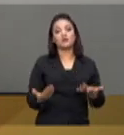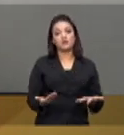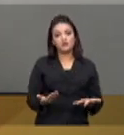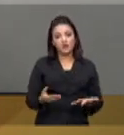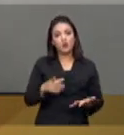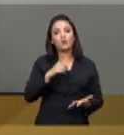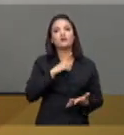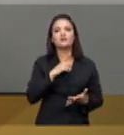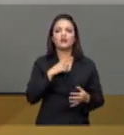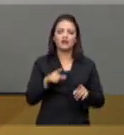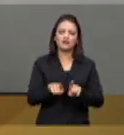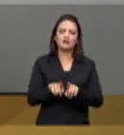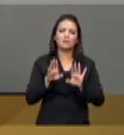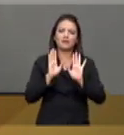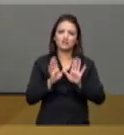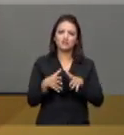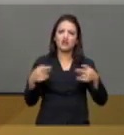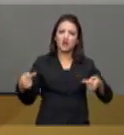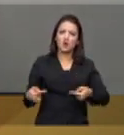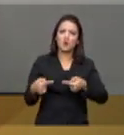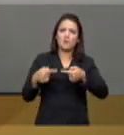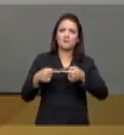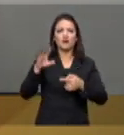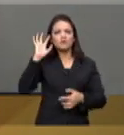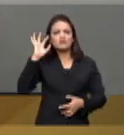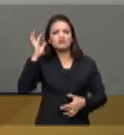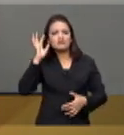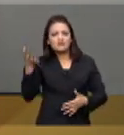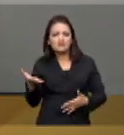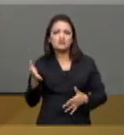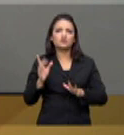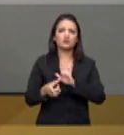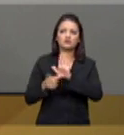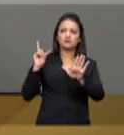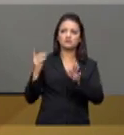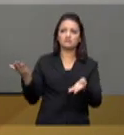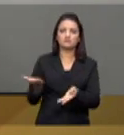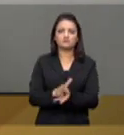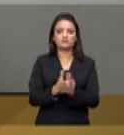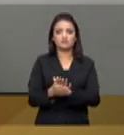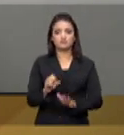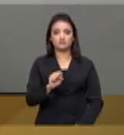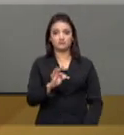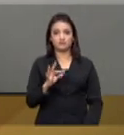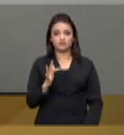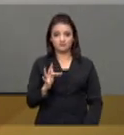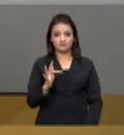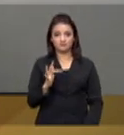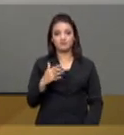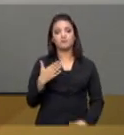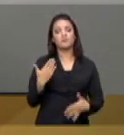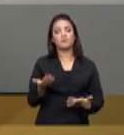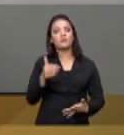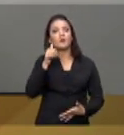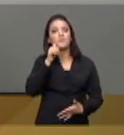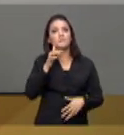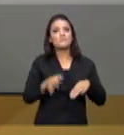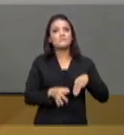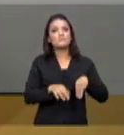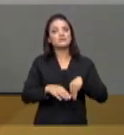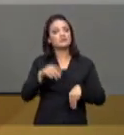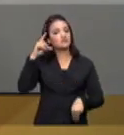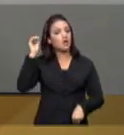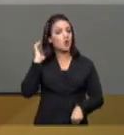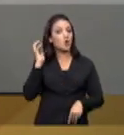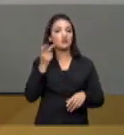está na linha de precedentes deste Supremo Tribunal Federal. Nas palavras da ministra Rosa Weber, cito entre aspas,